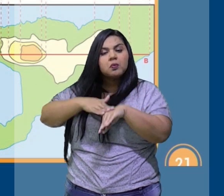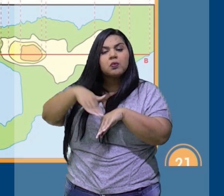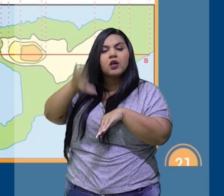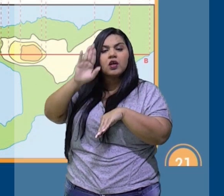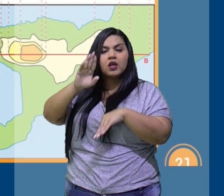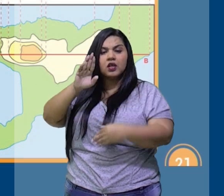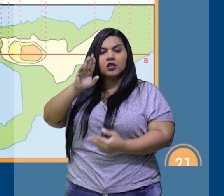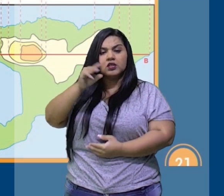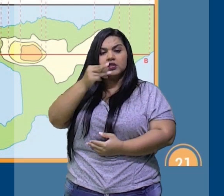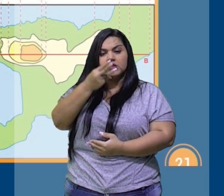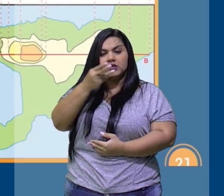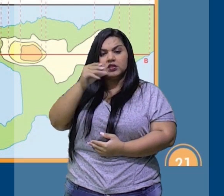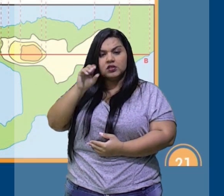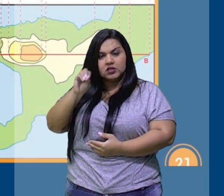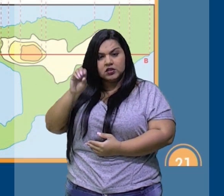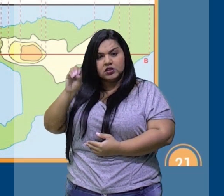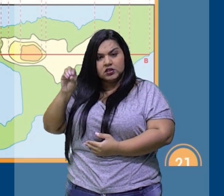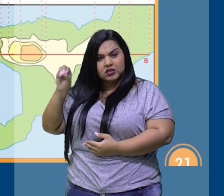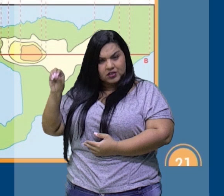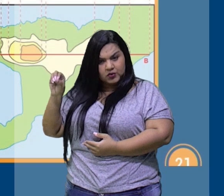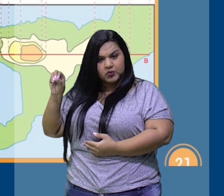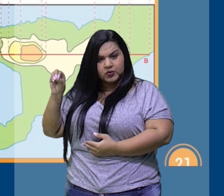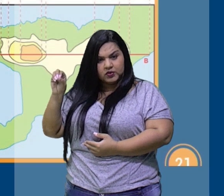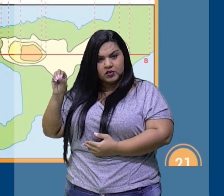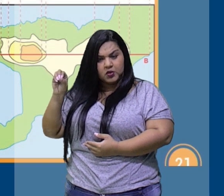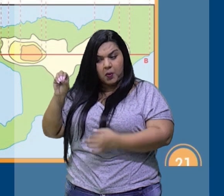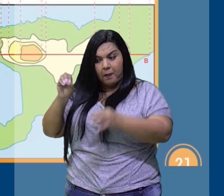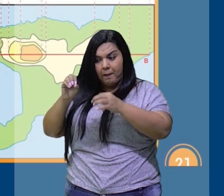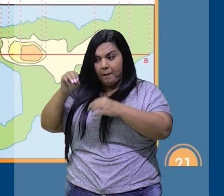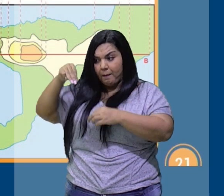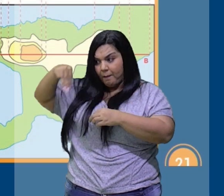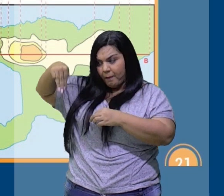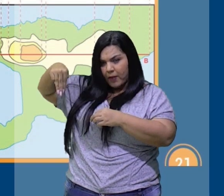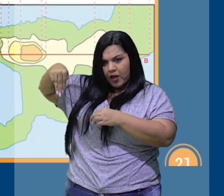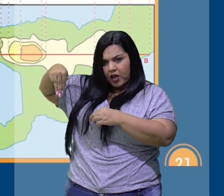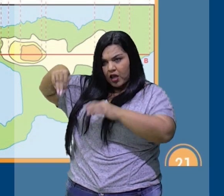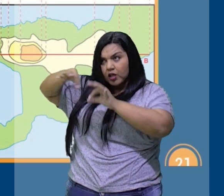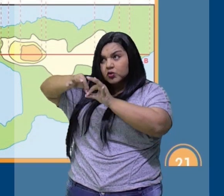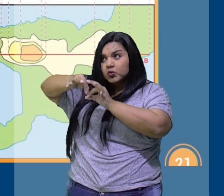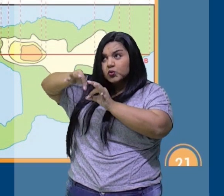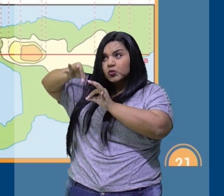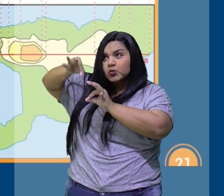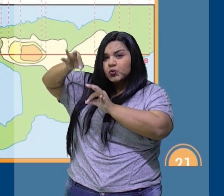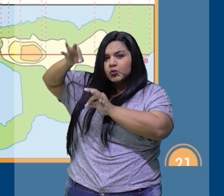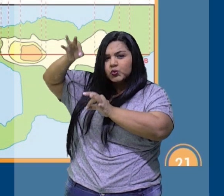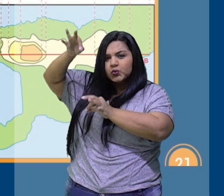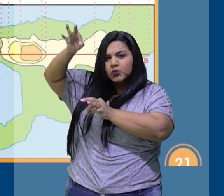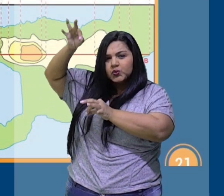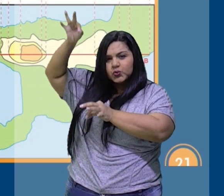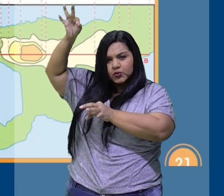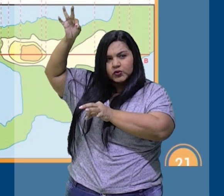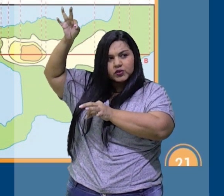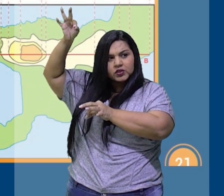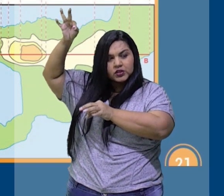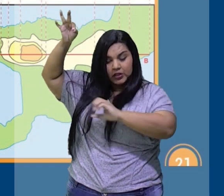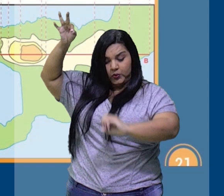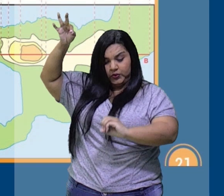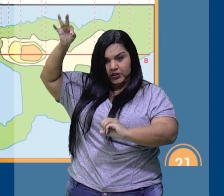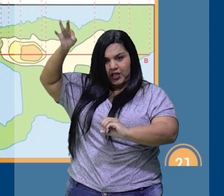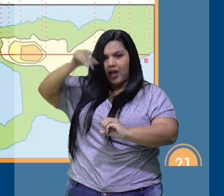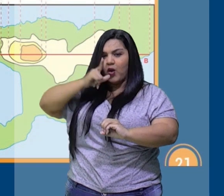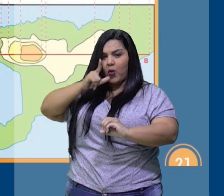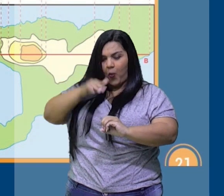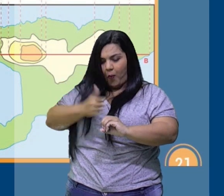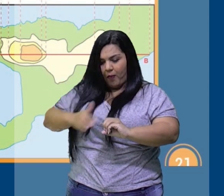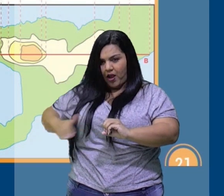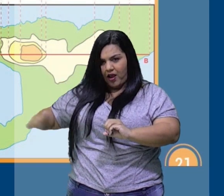300, aqui, olha, mais de 300 metros de altitude, né? Aqui a gente tem o zero, que é o nível do mar, e